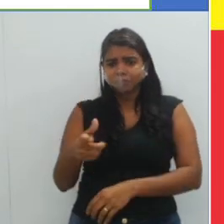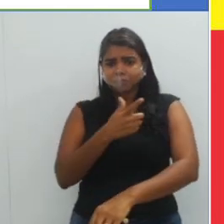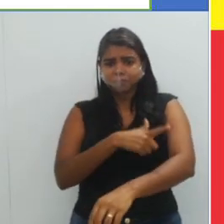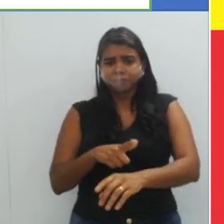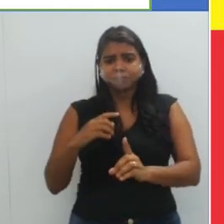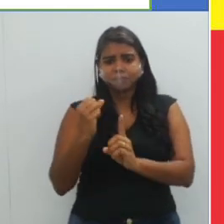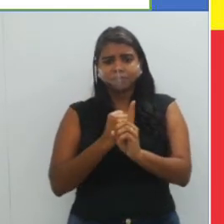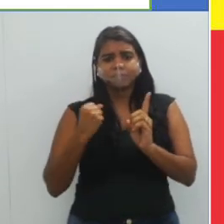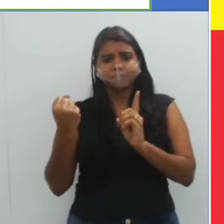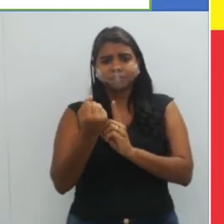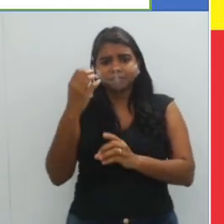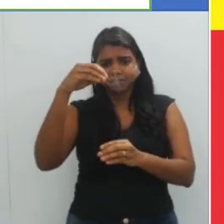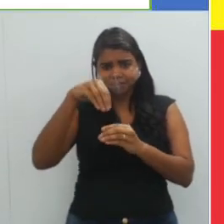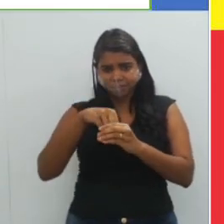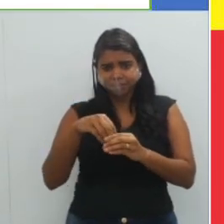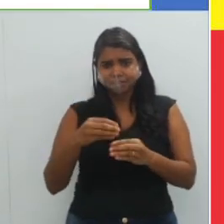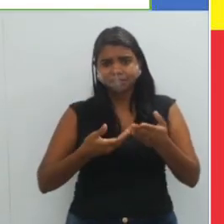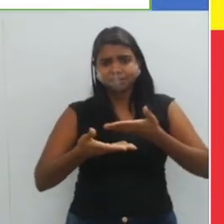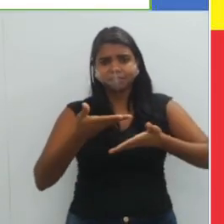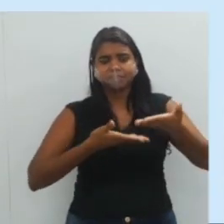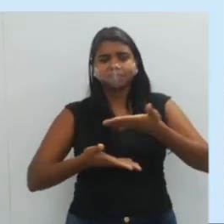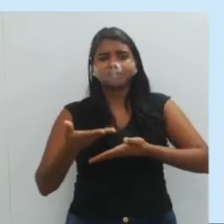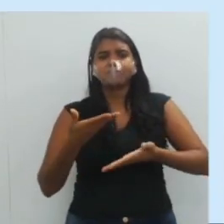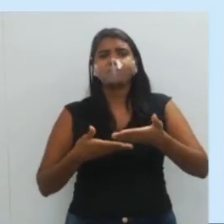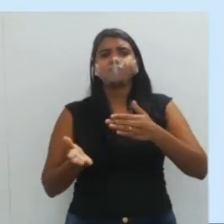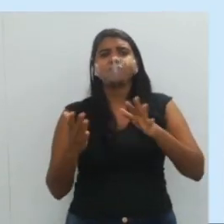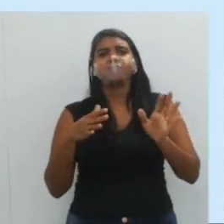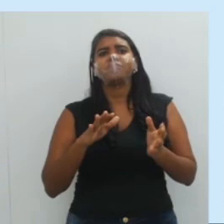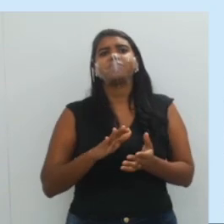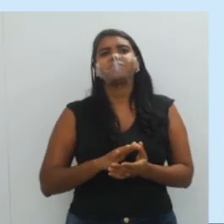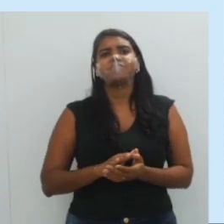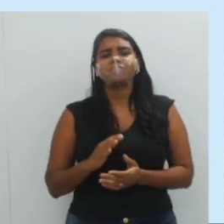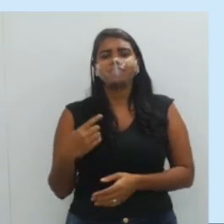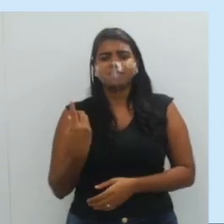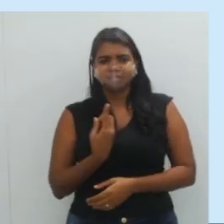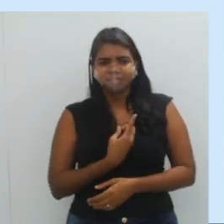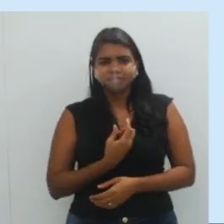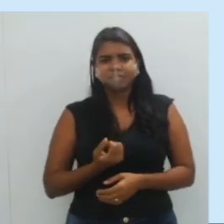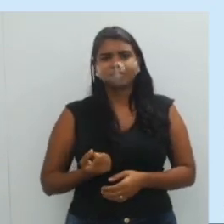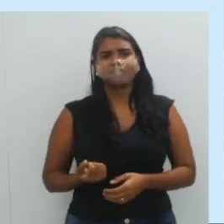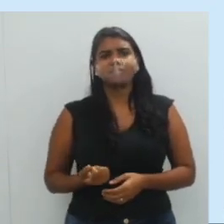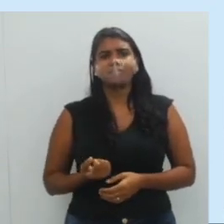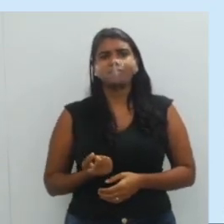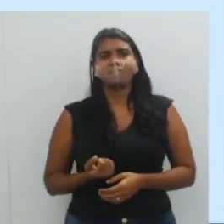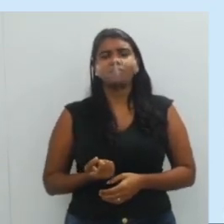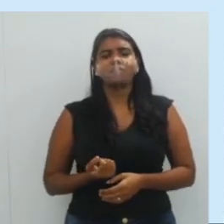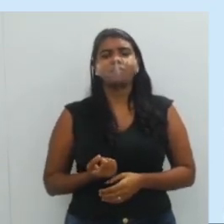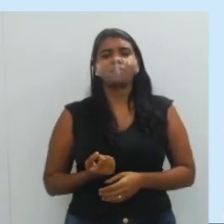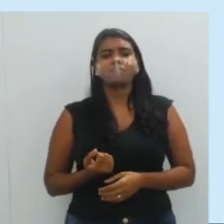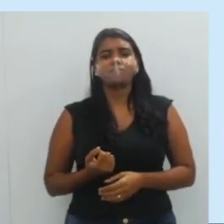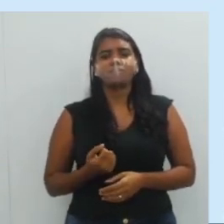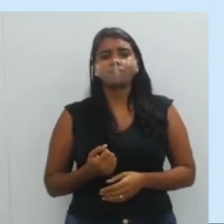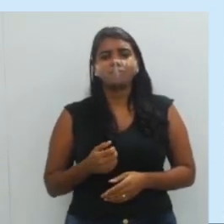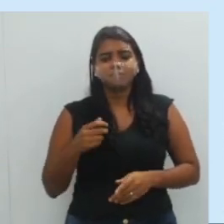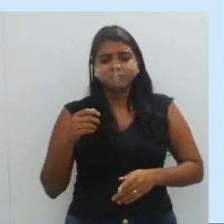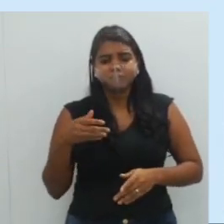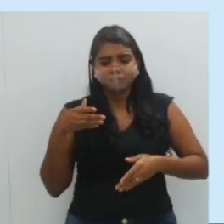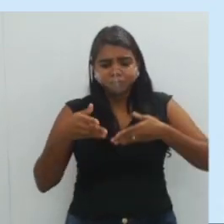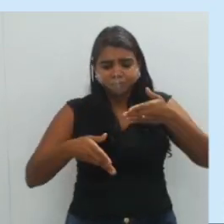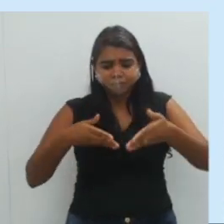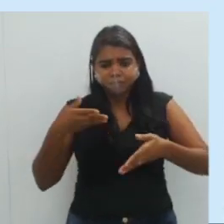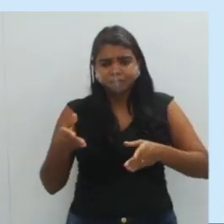da pessoa na sociedade. Justamente quando eu falei a vocês que nós somos membros de uma sociedade,